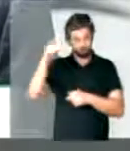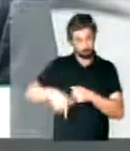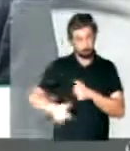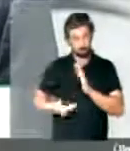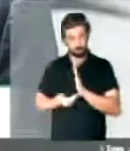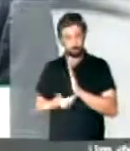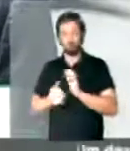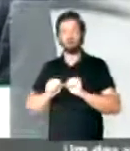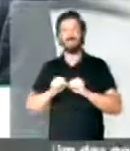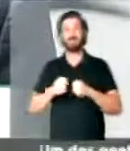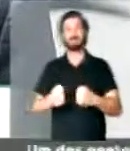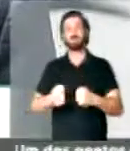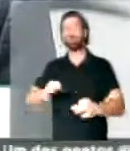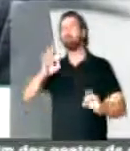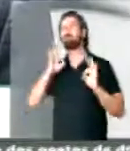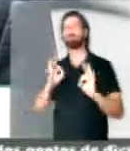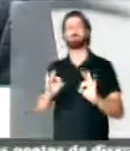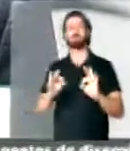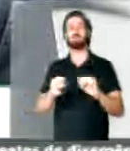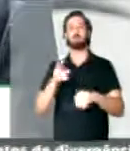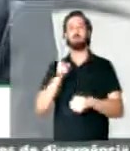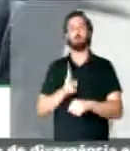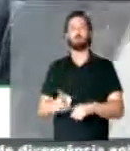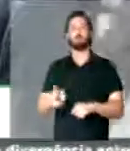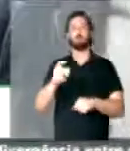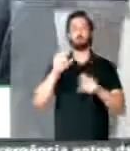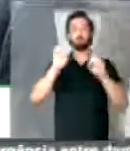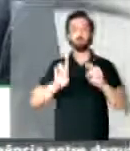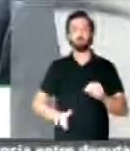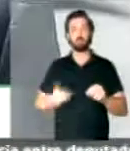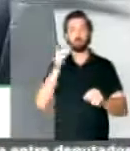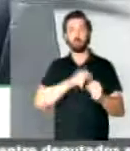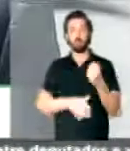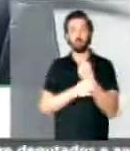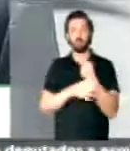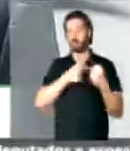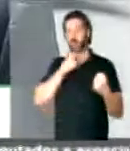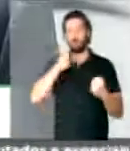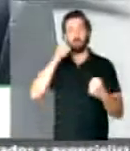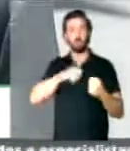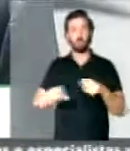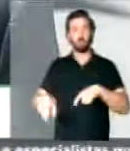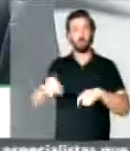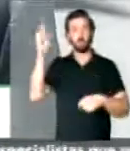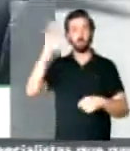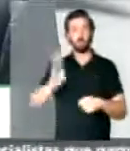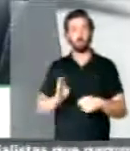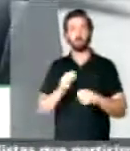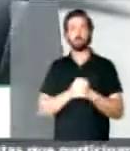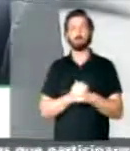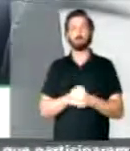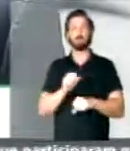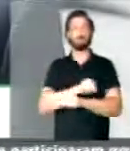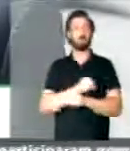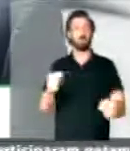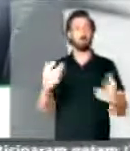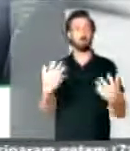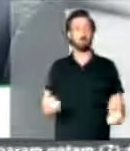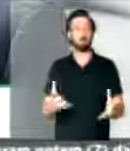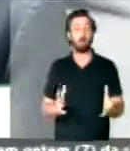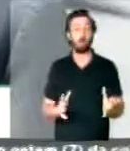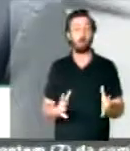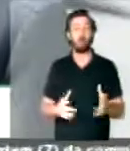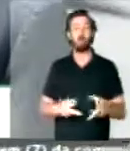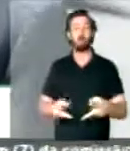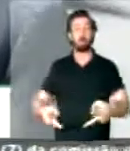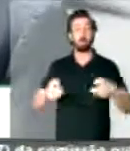na defesa incondicional da manutenção dos direitos já garantidos dos homens e das mulheres rurais do Brasil. É inadmissível